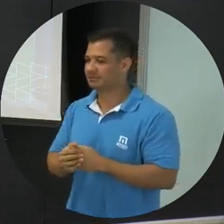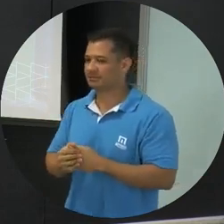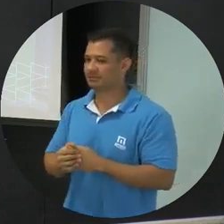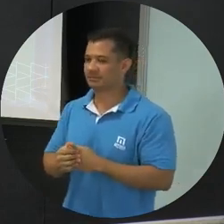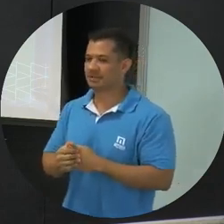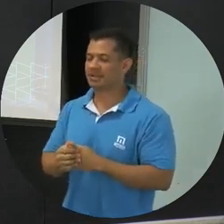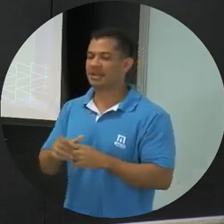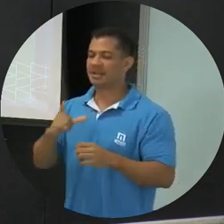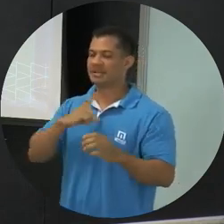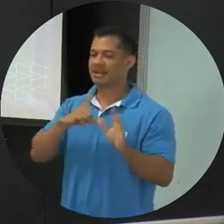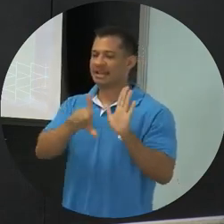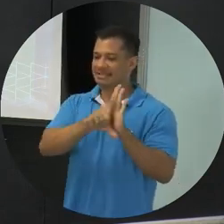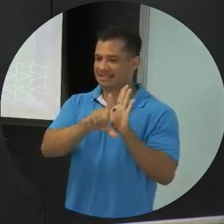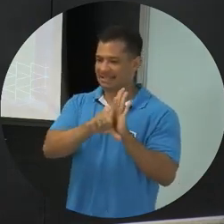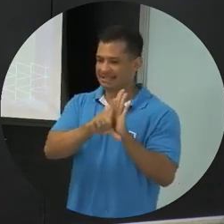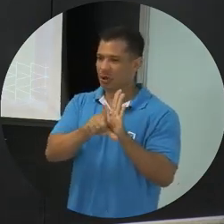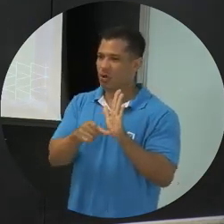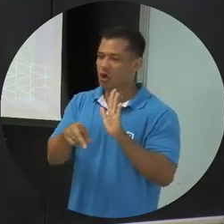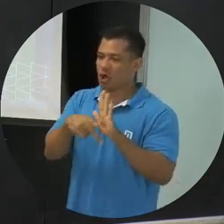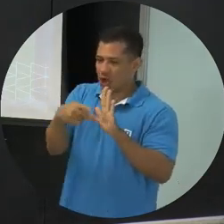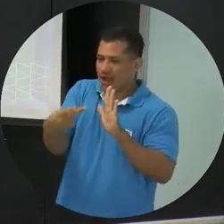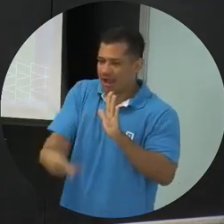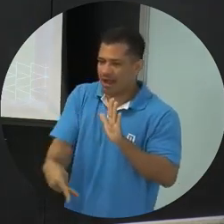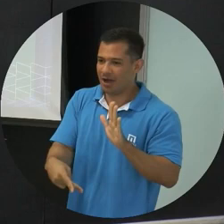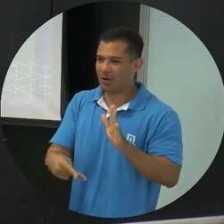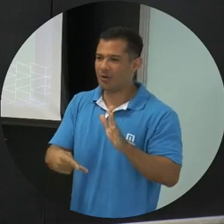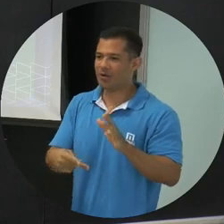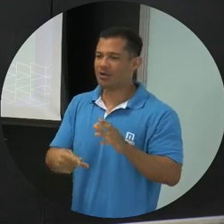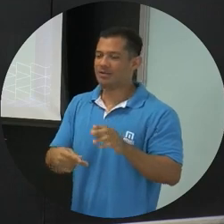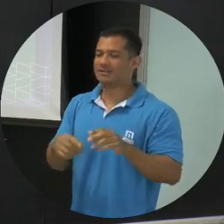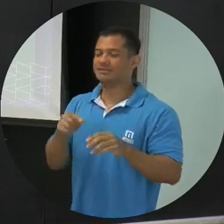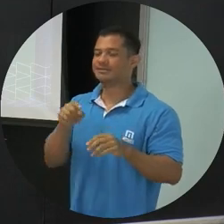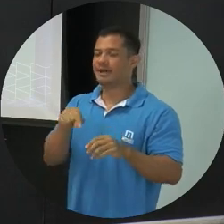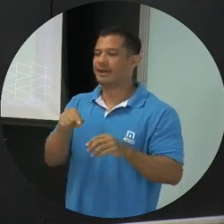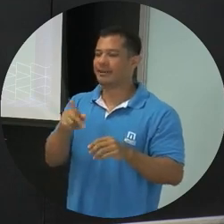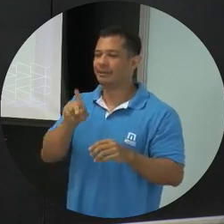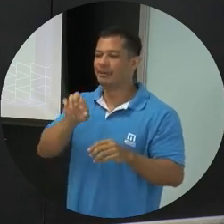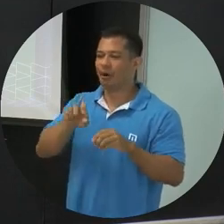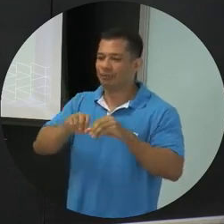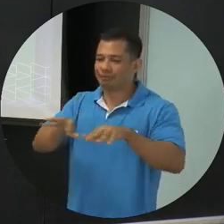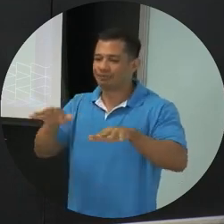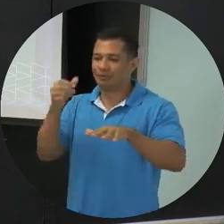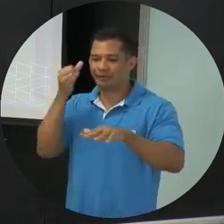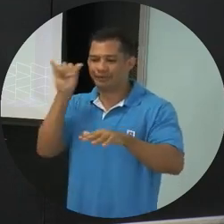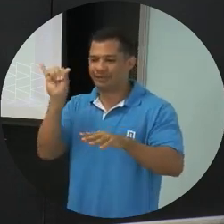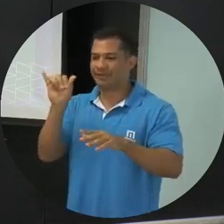atendendo legislações locais em relação à produção de pó, ruído, e também